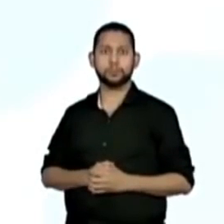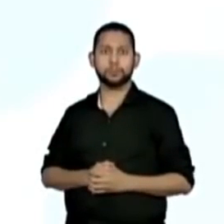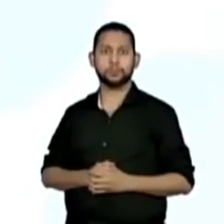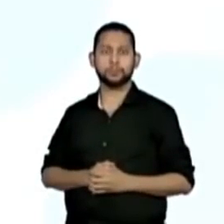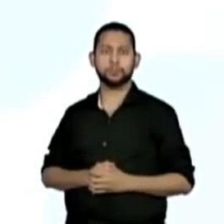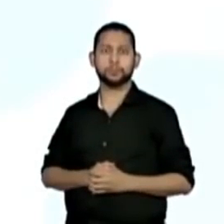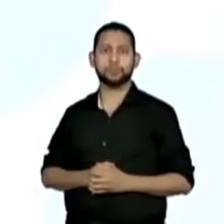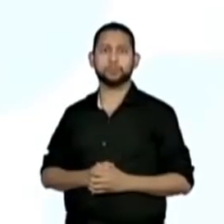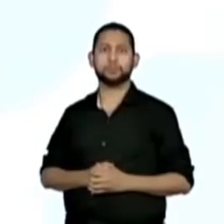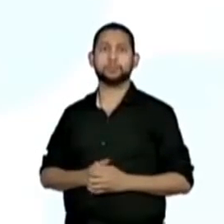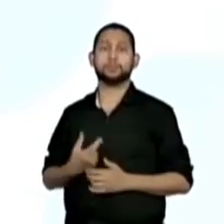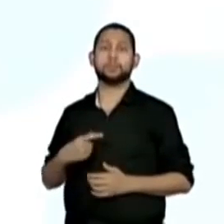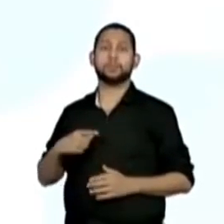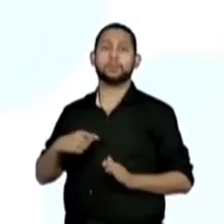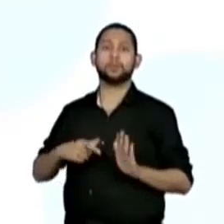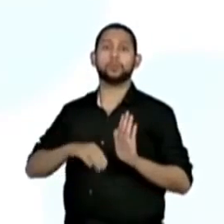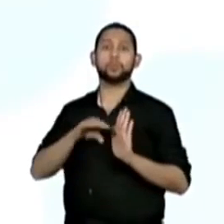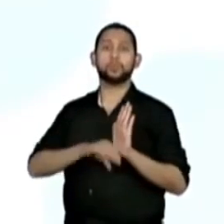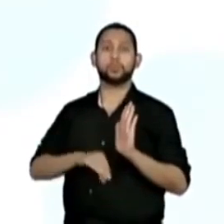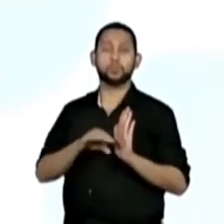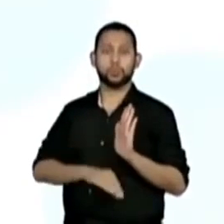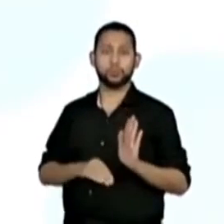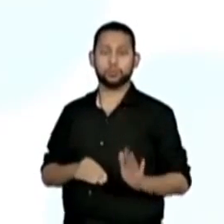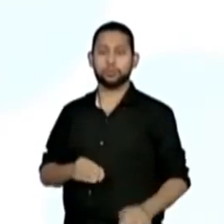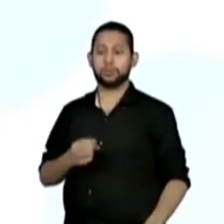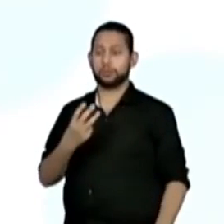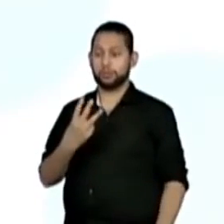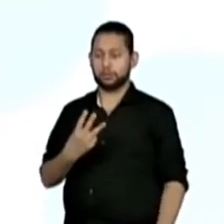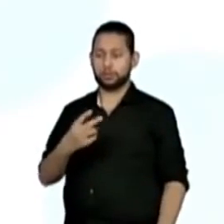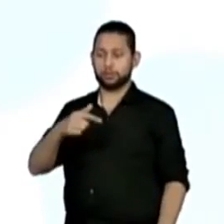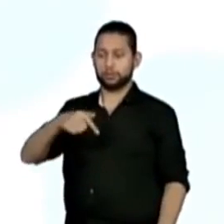então um desconto de R